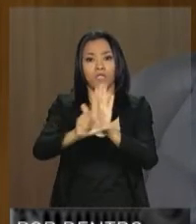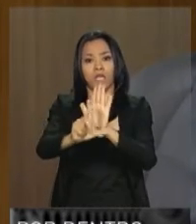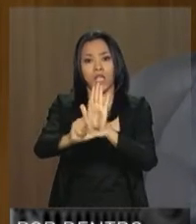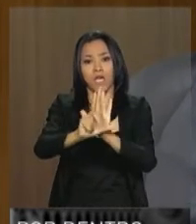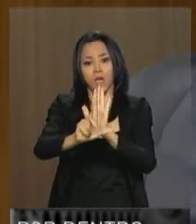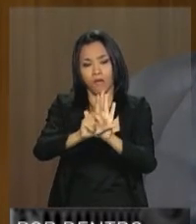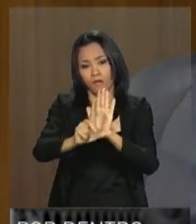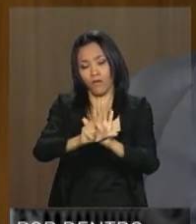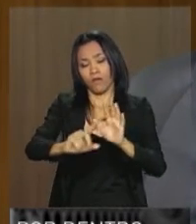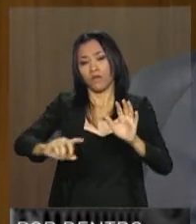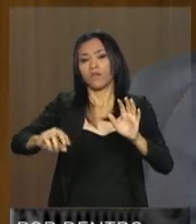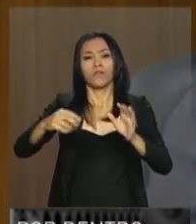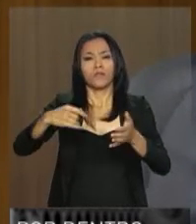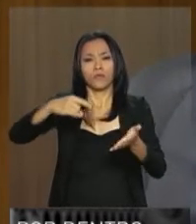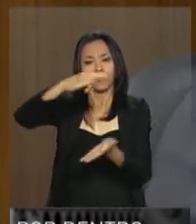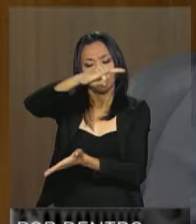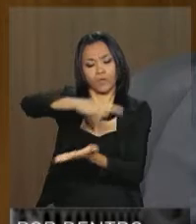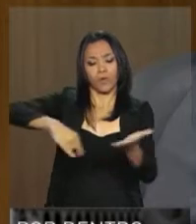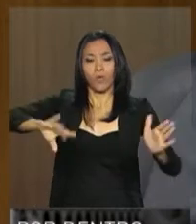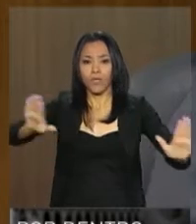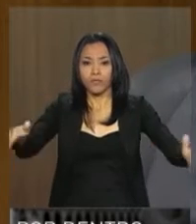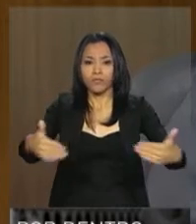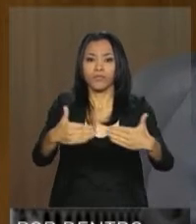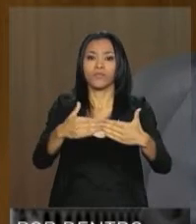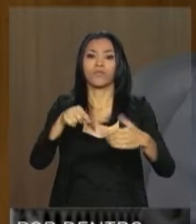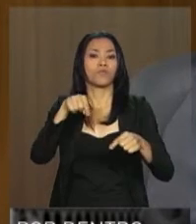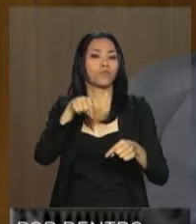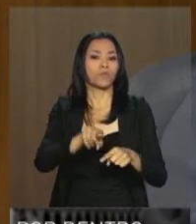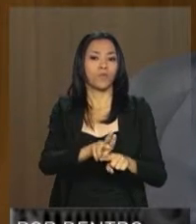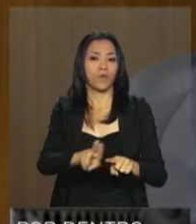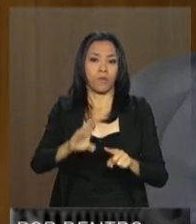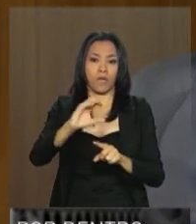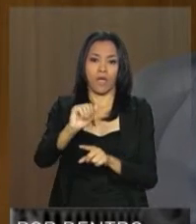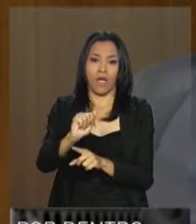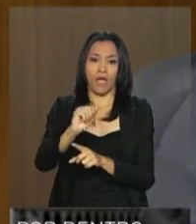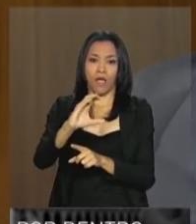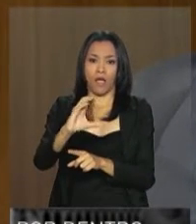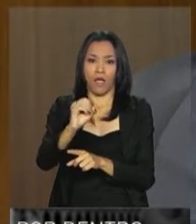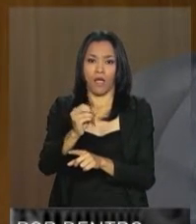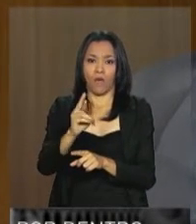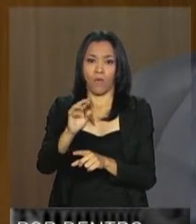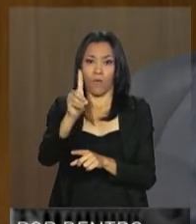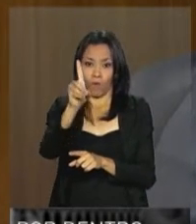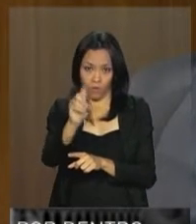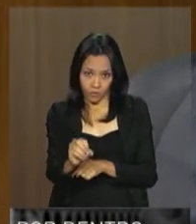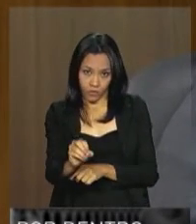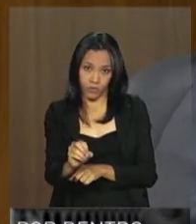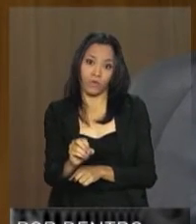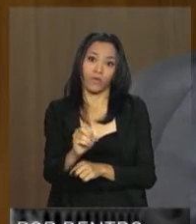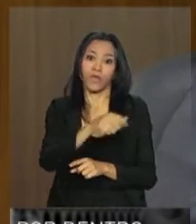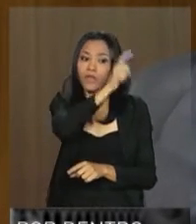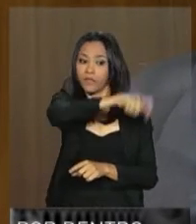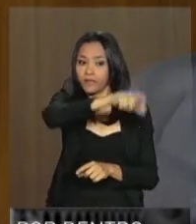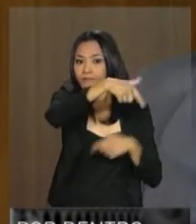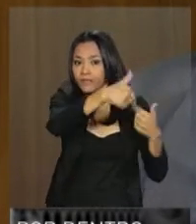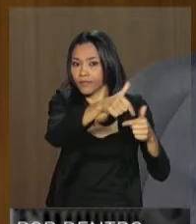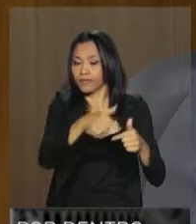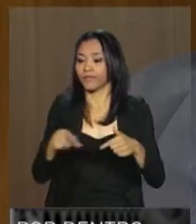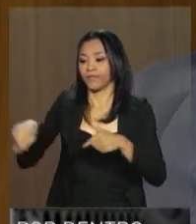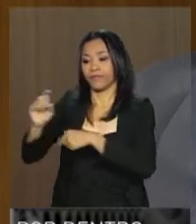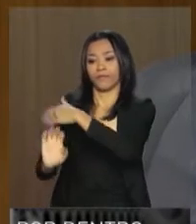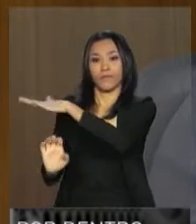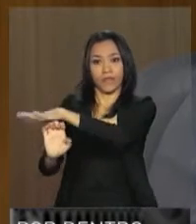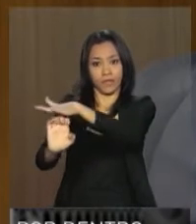e regulamentou algumas modalidades de contrato de trabalho que de fato já existiam porém esses